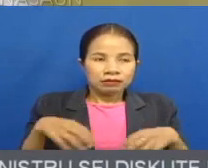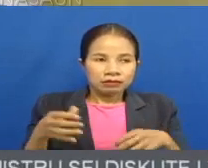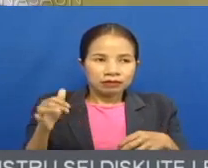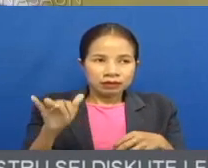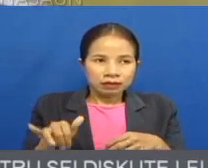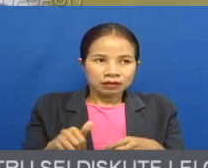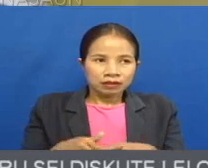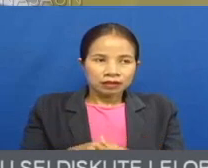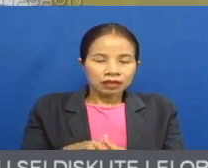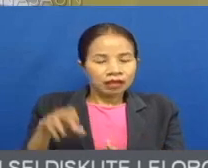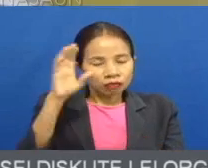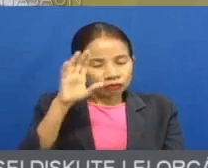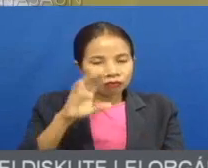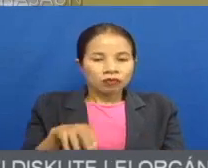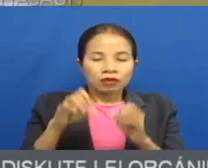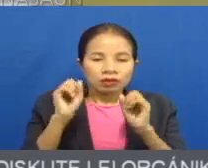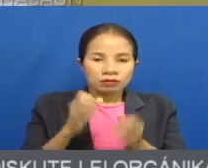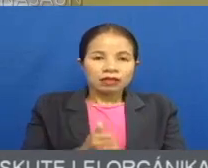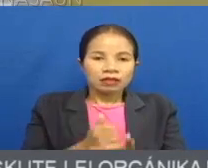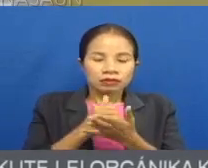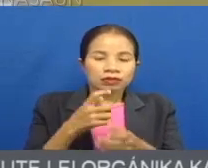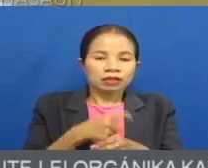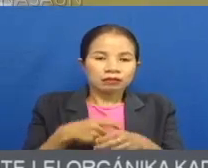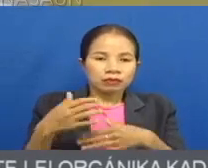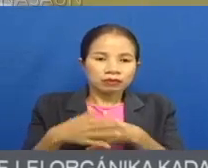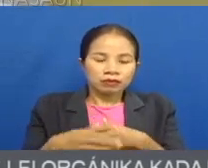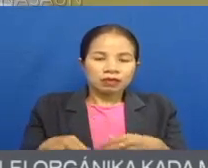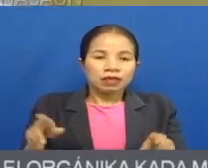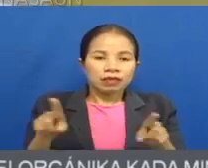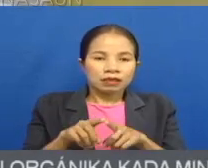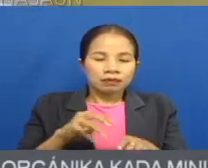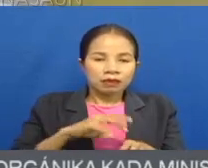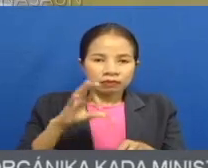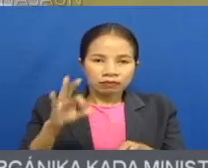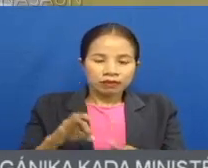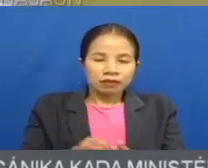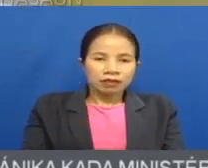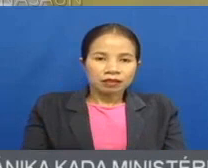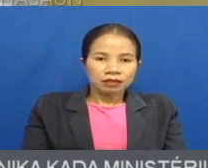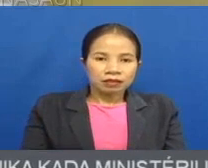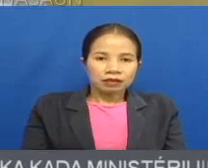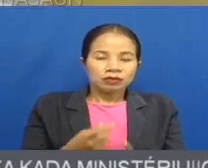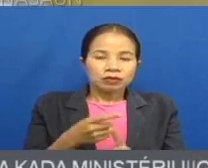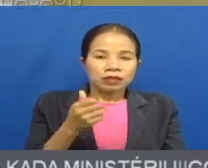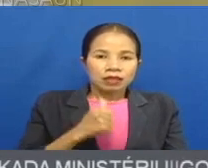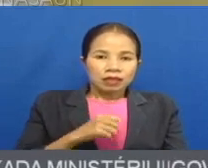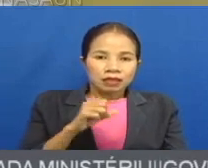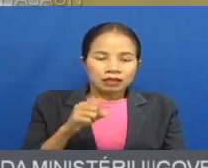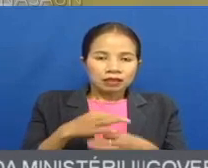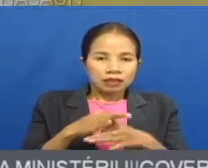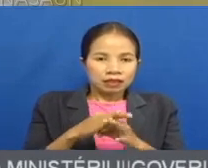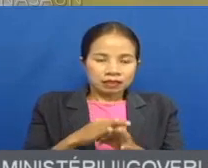servir aranjo sira para bele atende tempo para fale manufai mos parte alas nian resolvido tiana